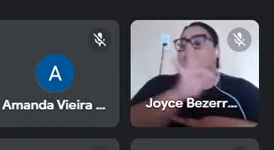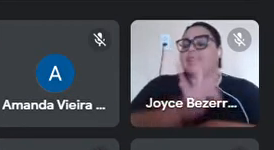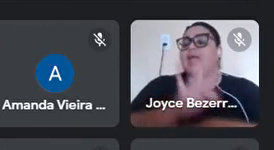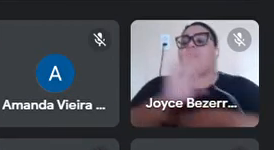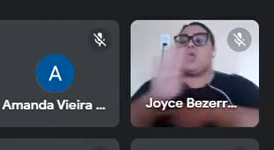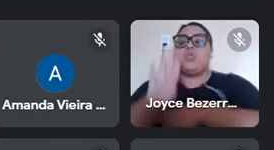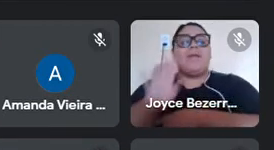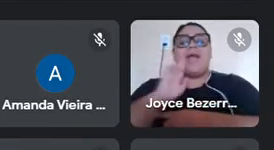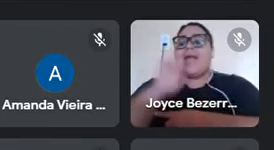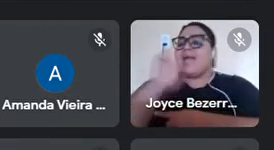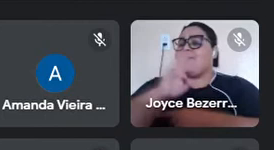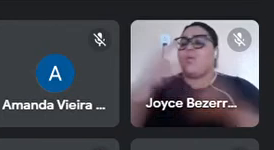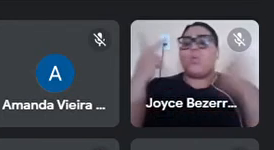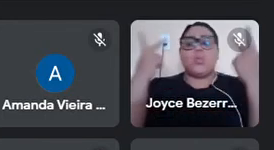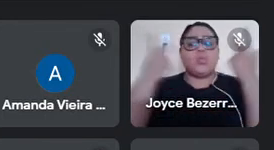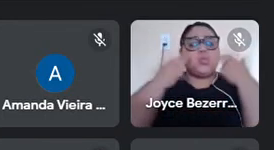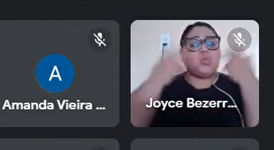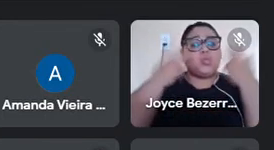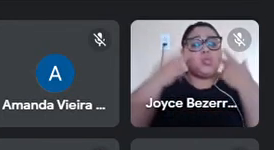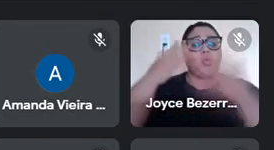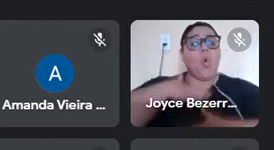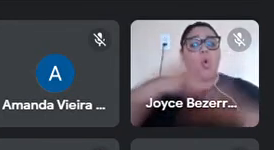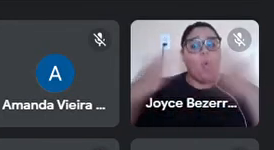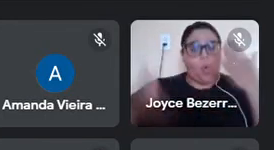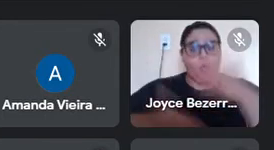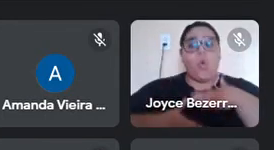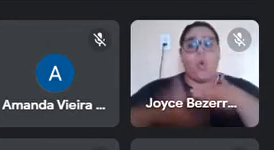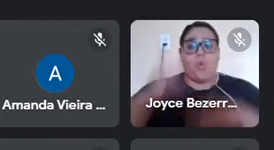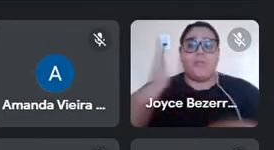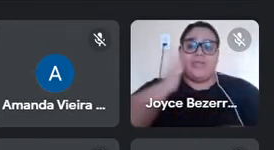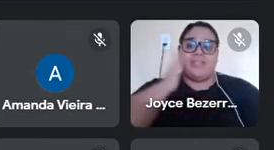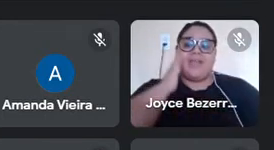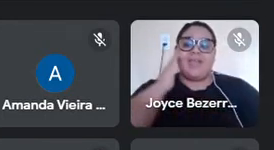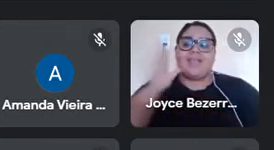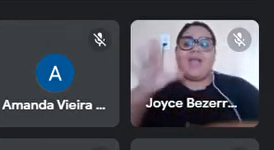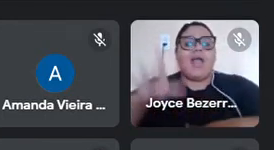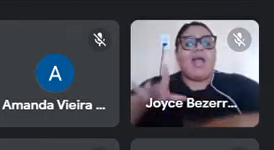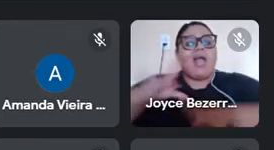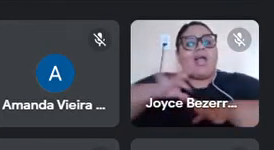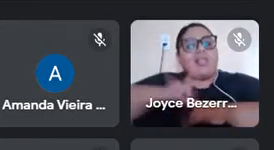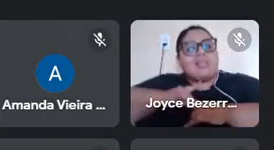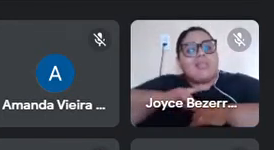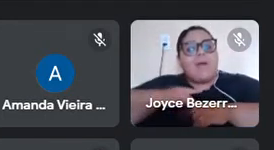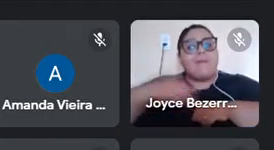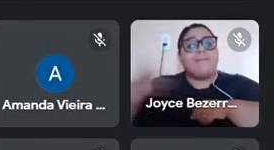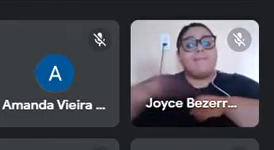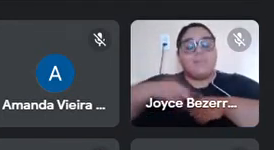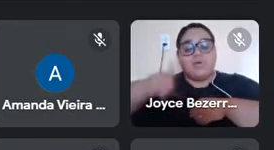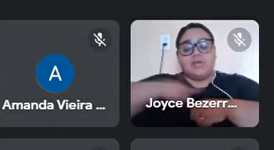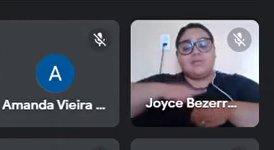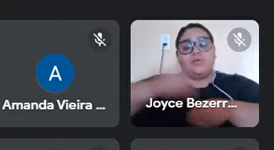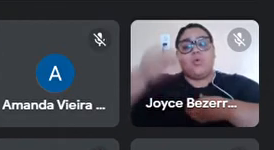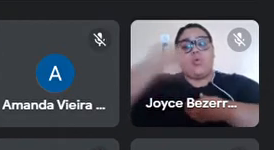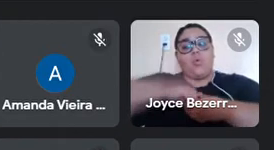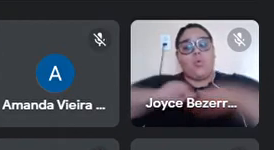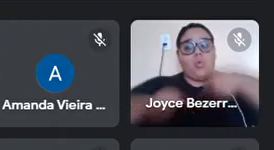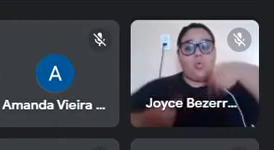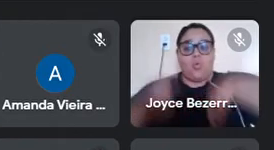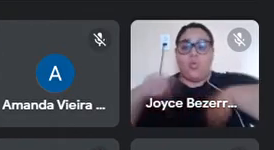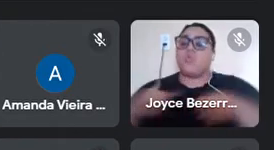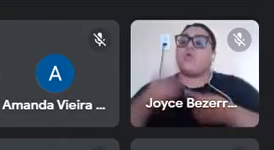resposta natural, né? Nossa resposta inata e adquirida, mais própria do organismo. Nós fomos expostos